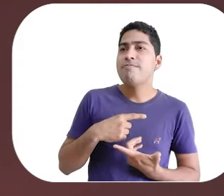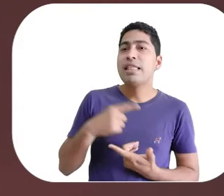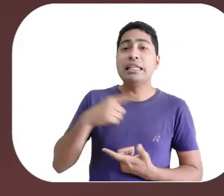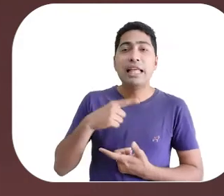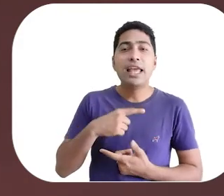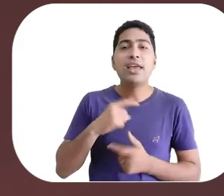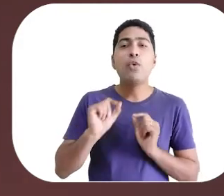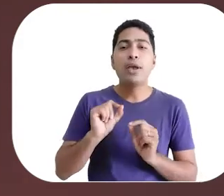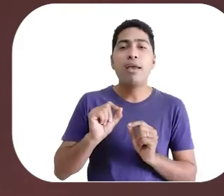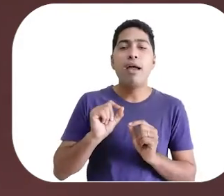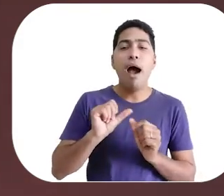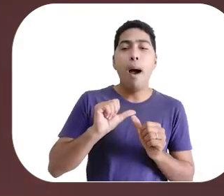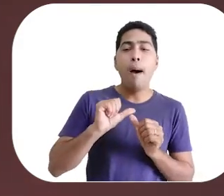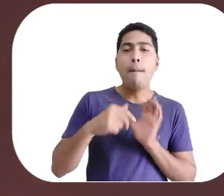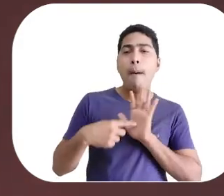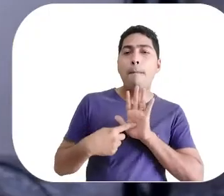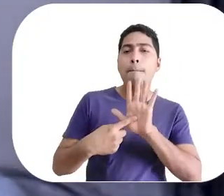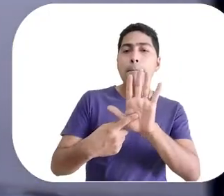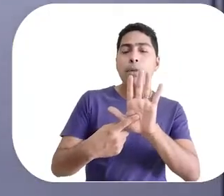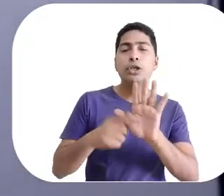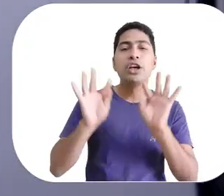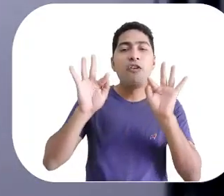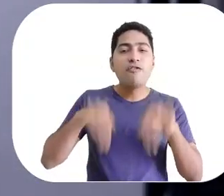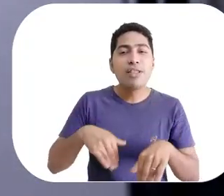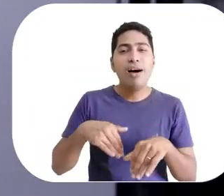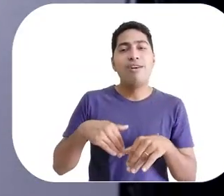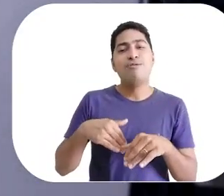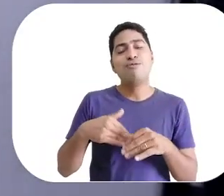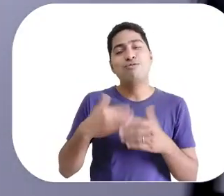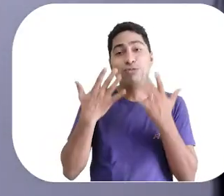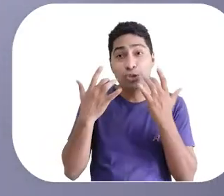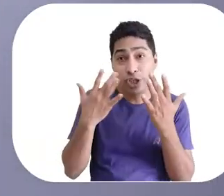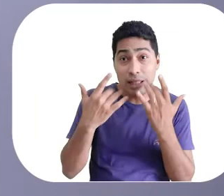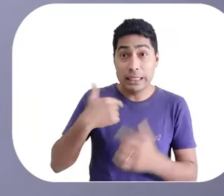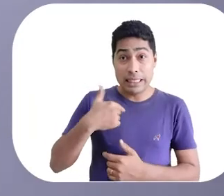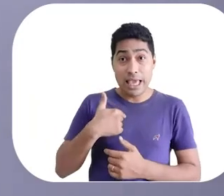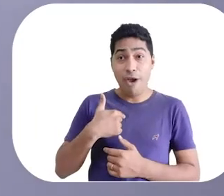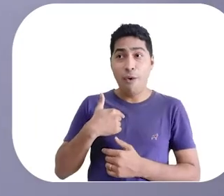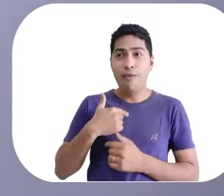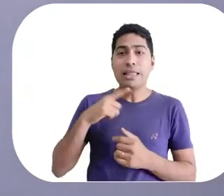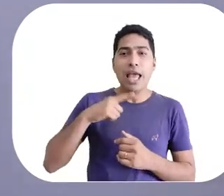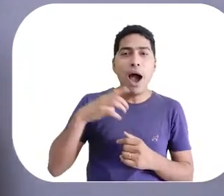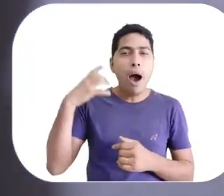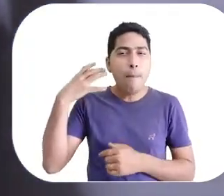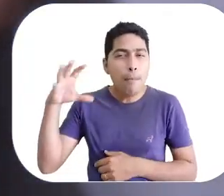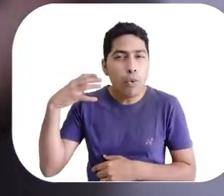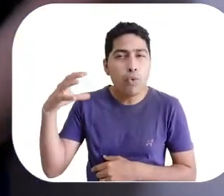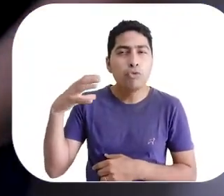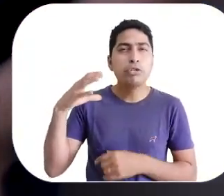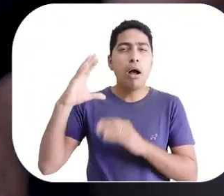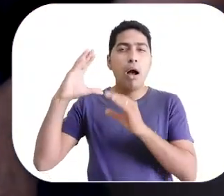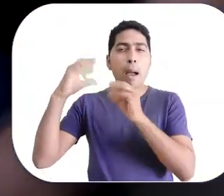transição de uma projeção, né? Que é o final do espetáculo, que eu finalizo uma trilha, tenho